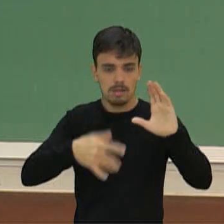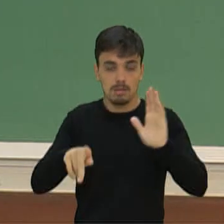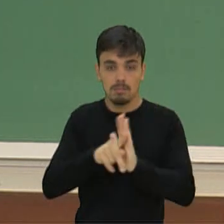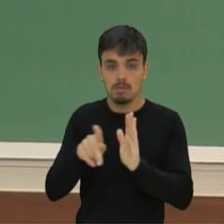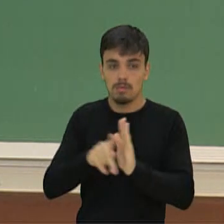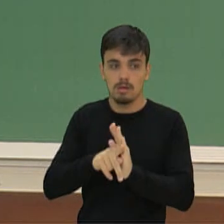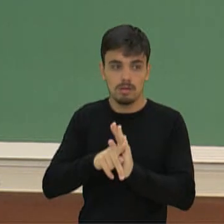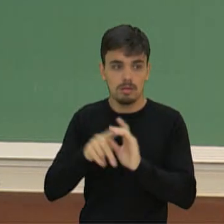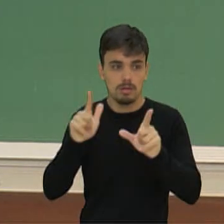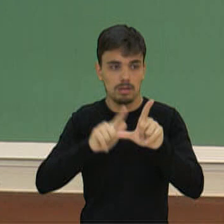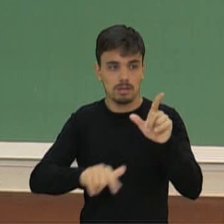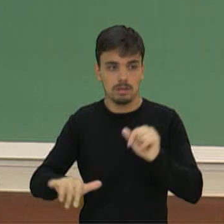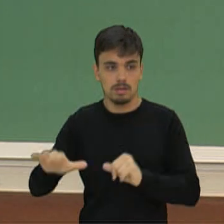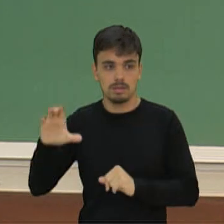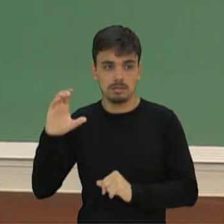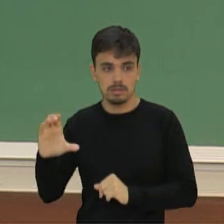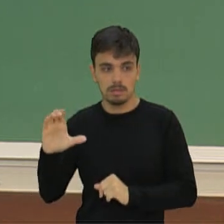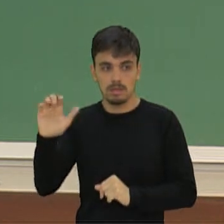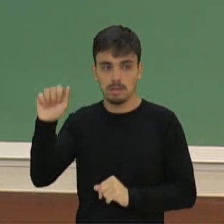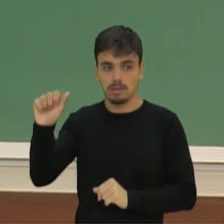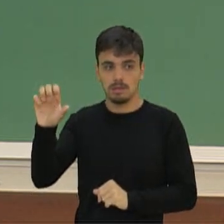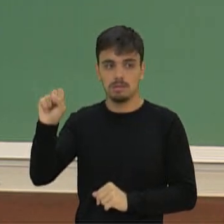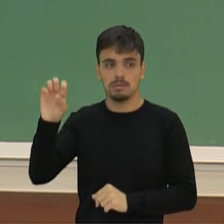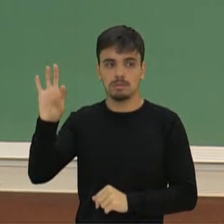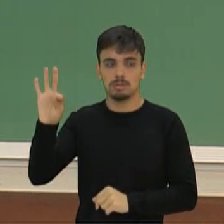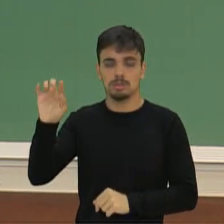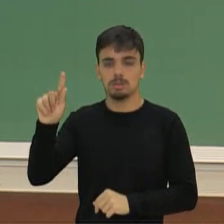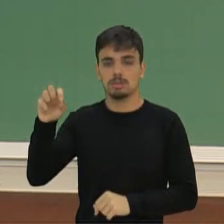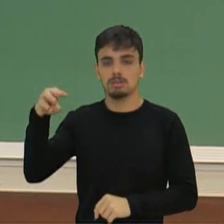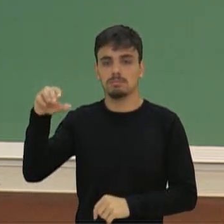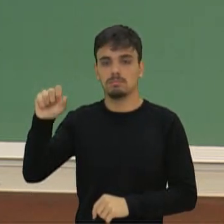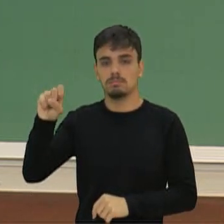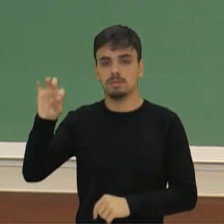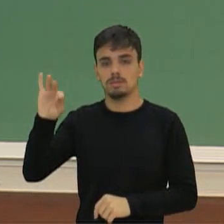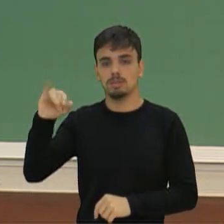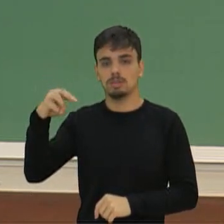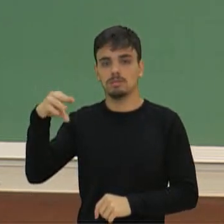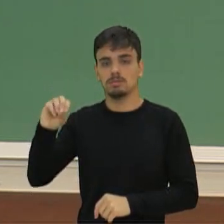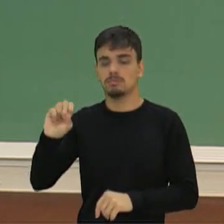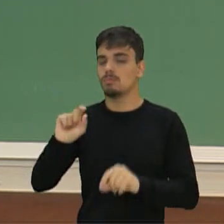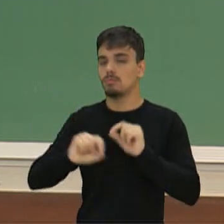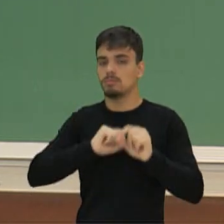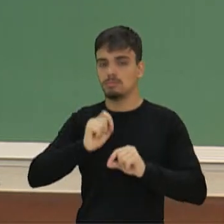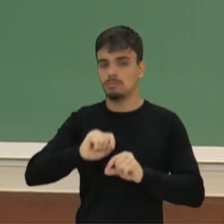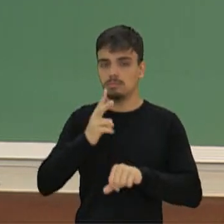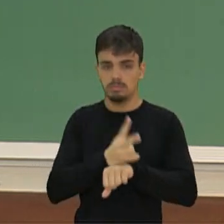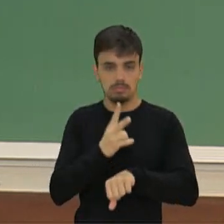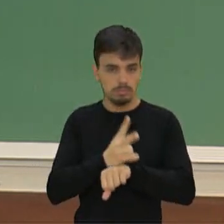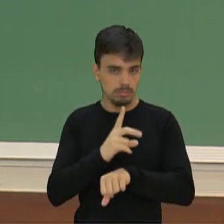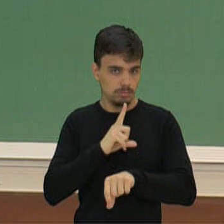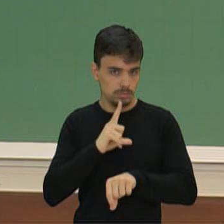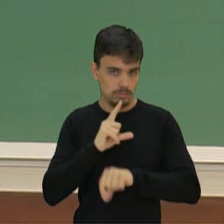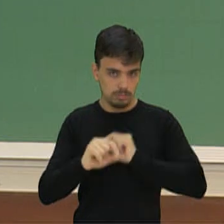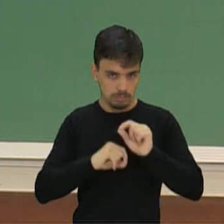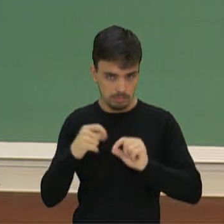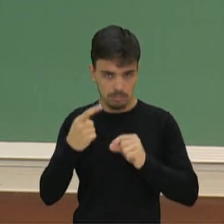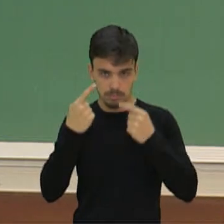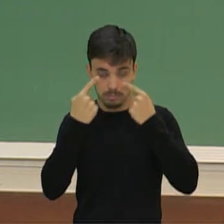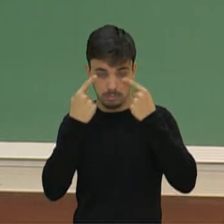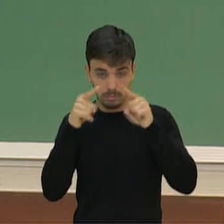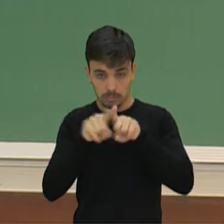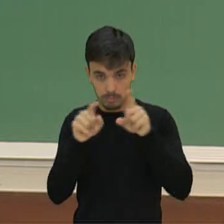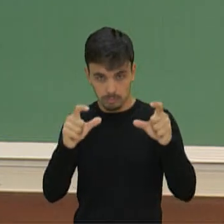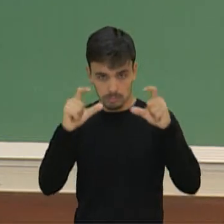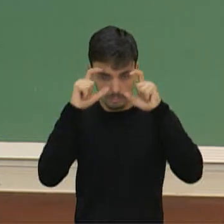astigmatismo. Por isso, pessoas que têm astigmatismo, é importante sempre terem ou a lente de contato ou o óculos